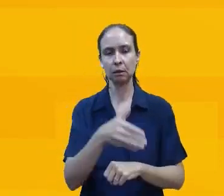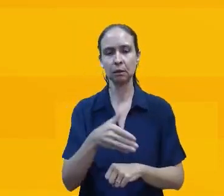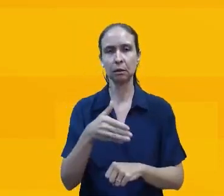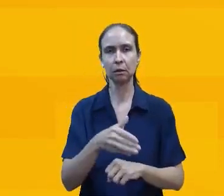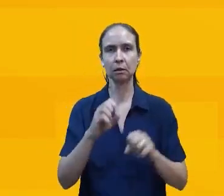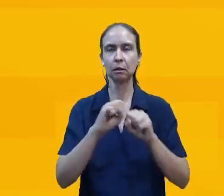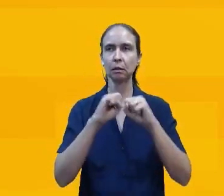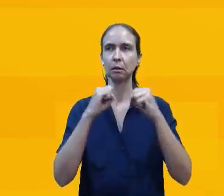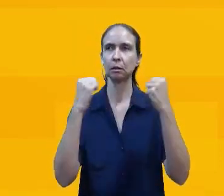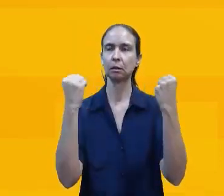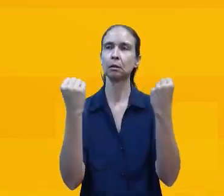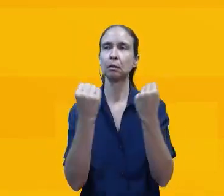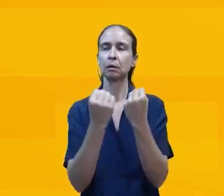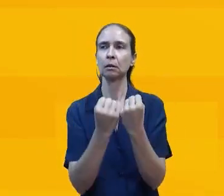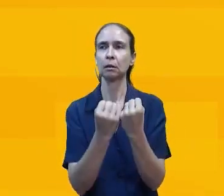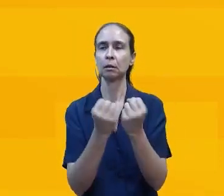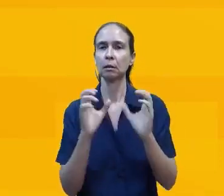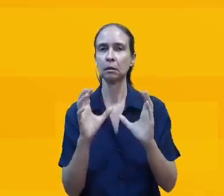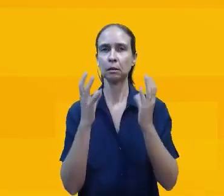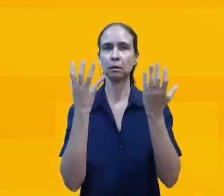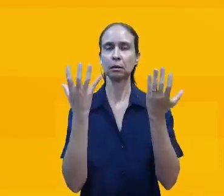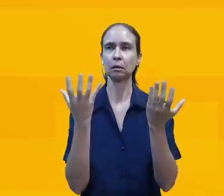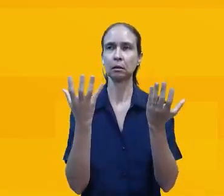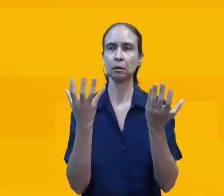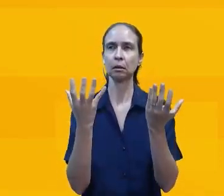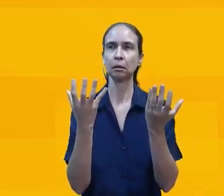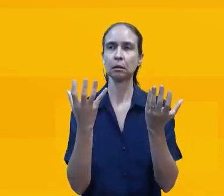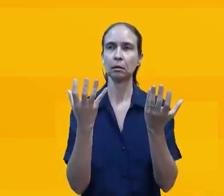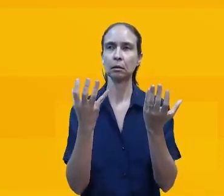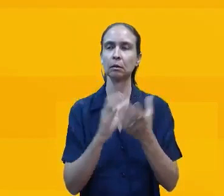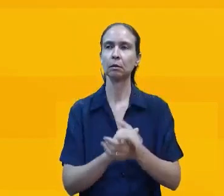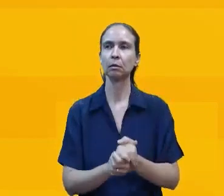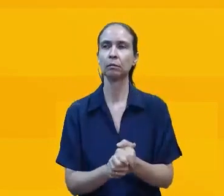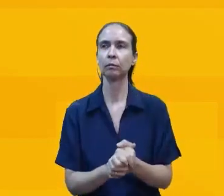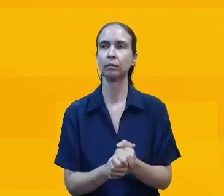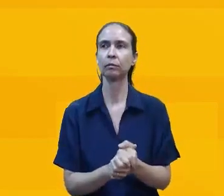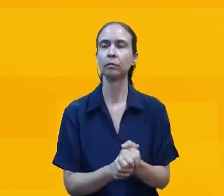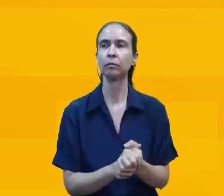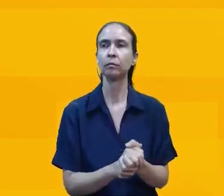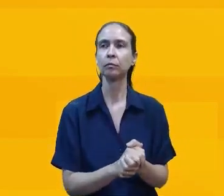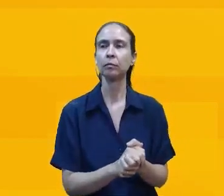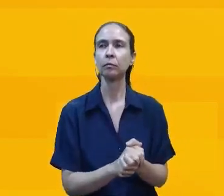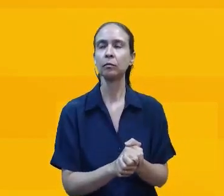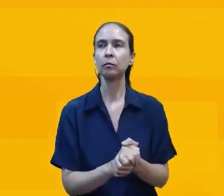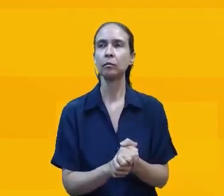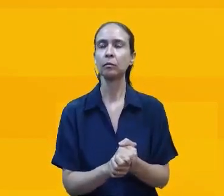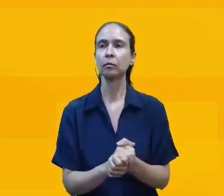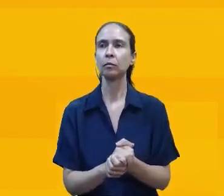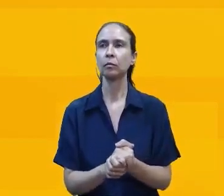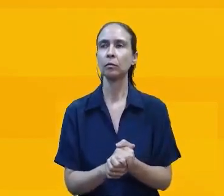evento que depois daquilo, de Simpósio Nacional de Abacaxi Cultura. Então,